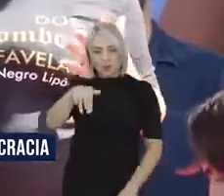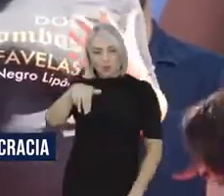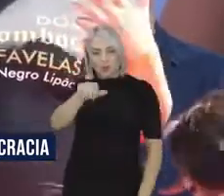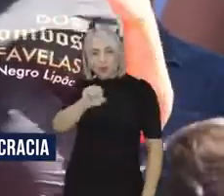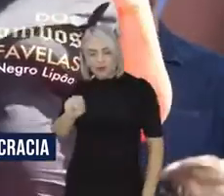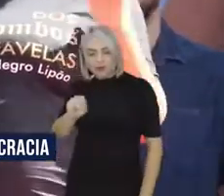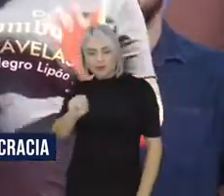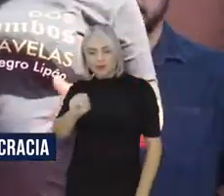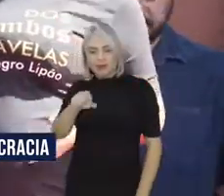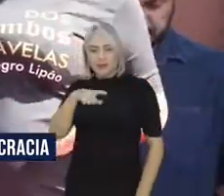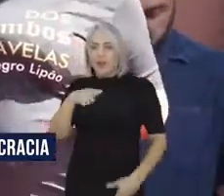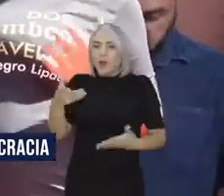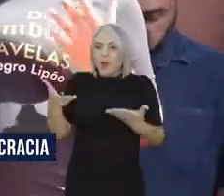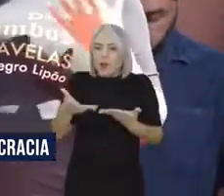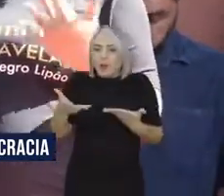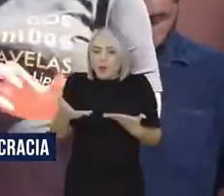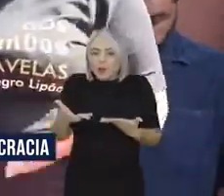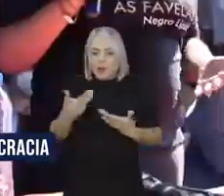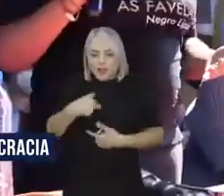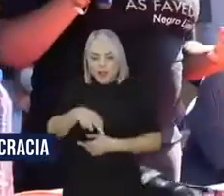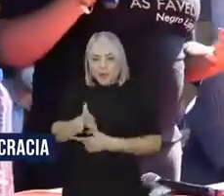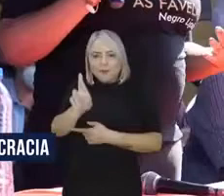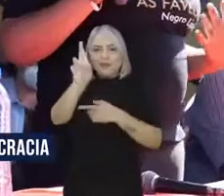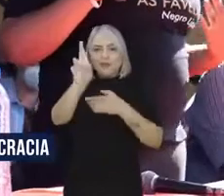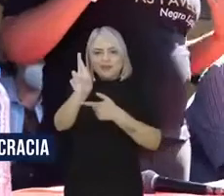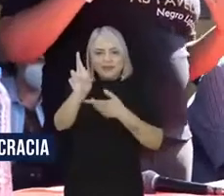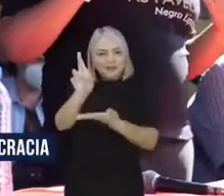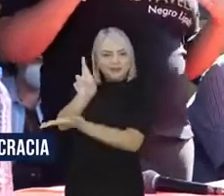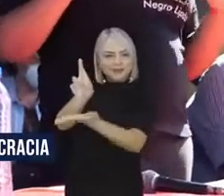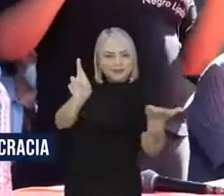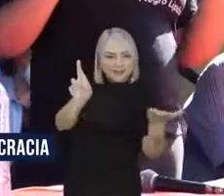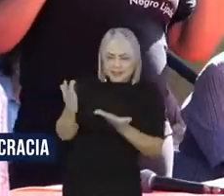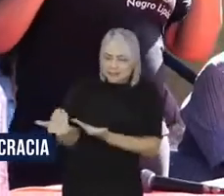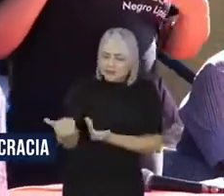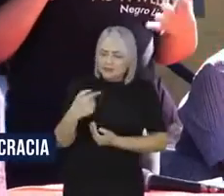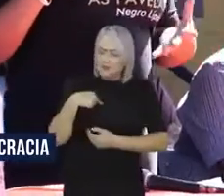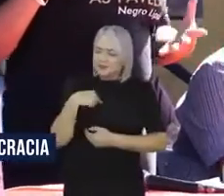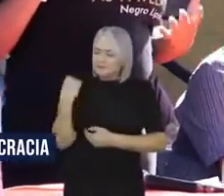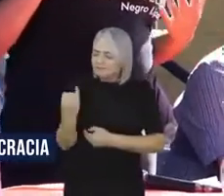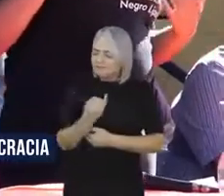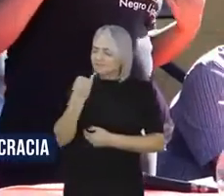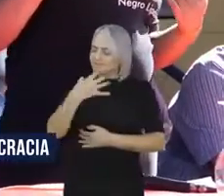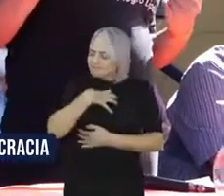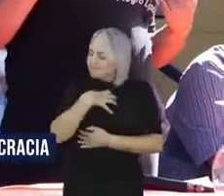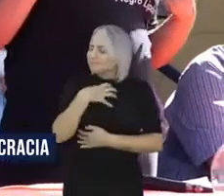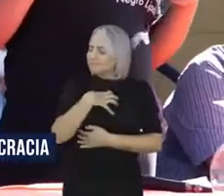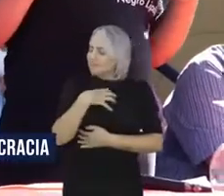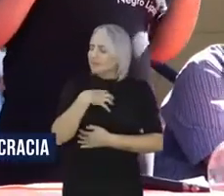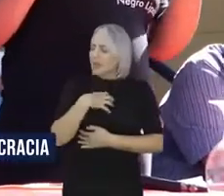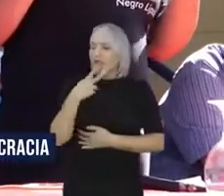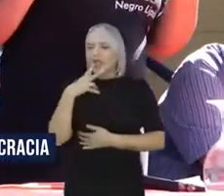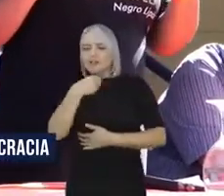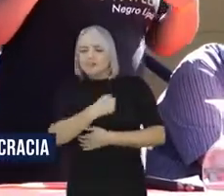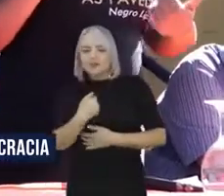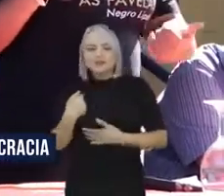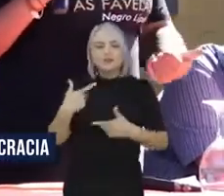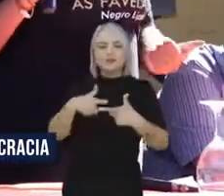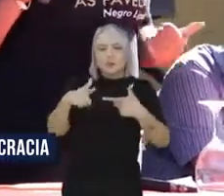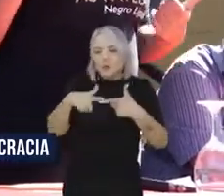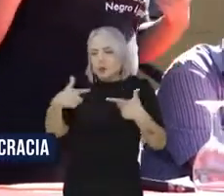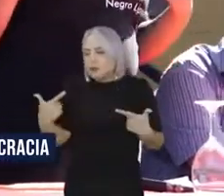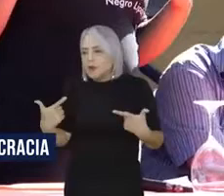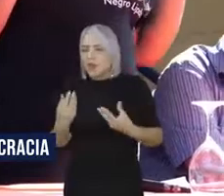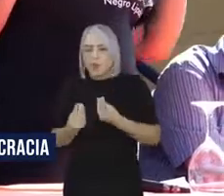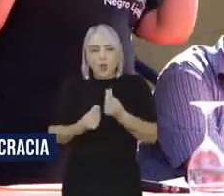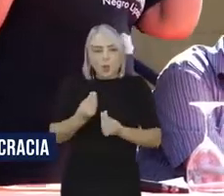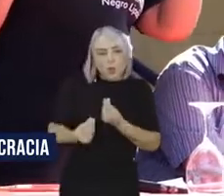estar aqui representando essa juventude é muito importante para mim. Acho que falar um pouquinho das mazelas, de como o jovem preto está sendo